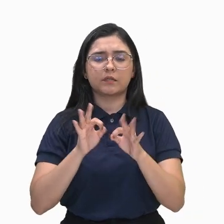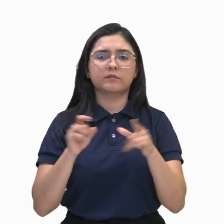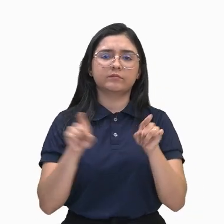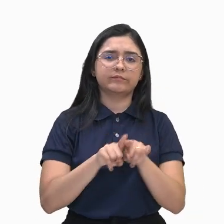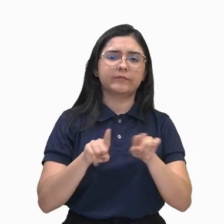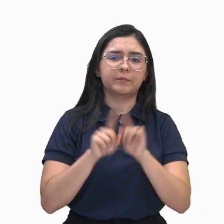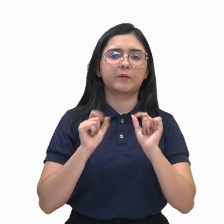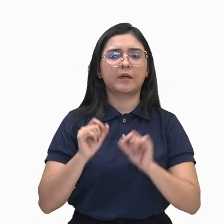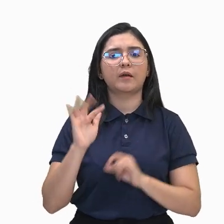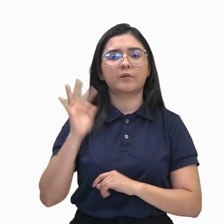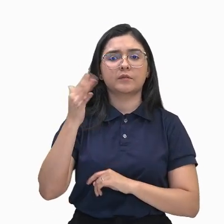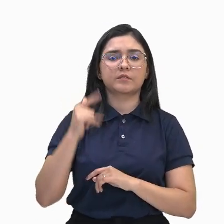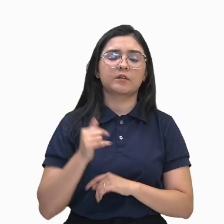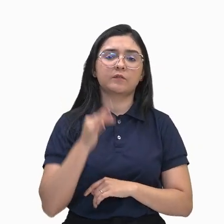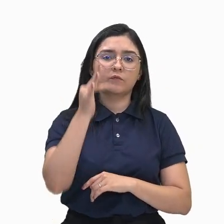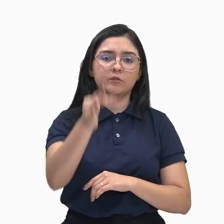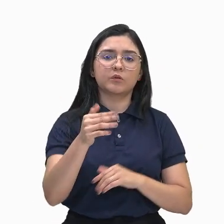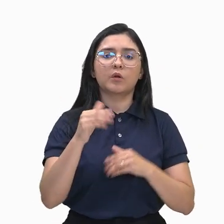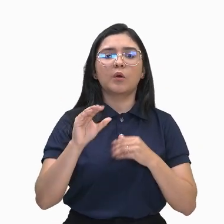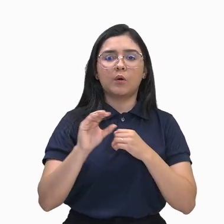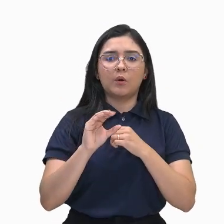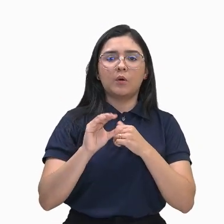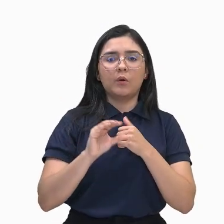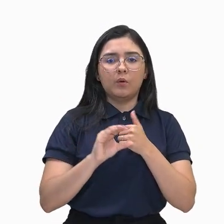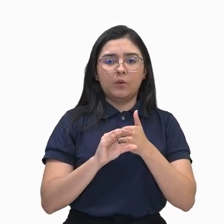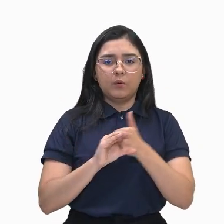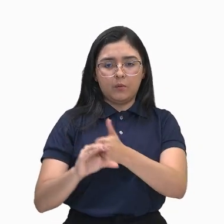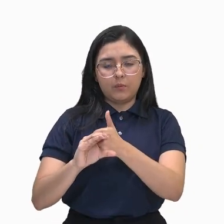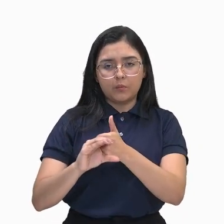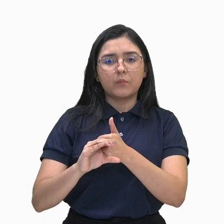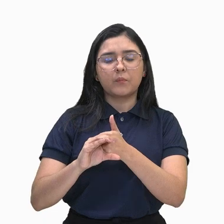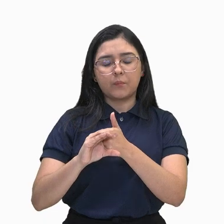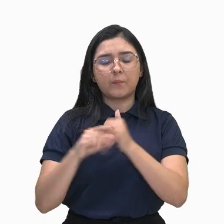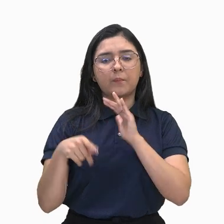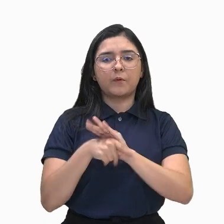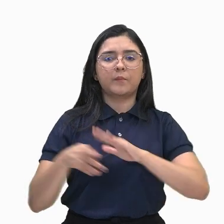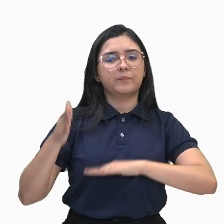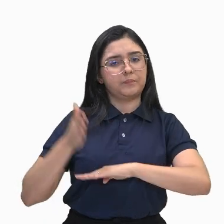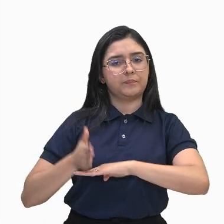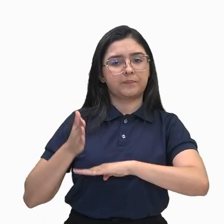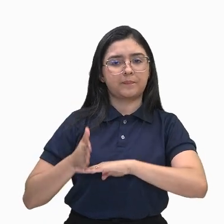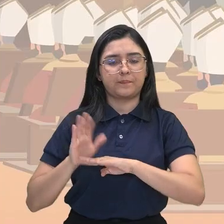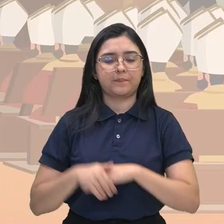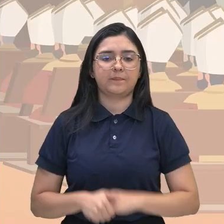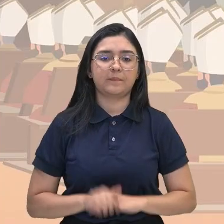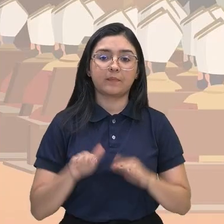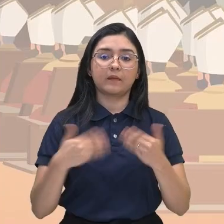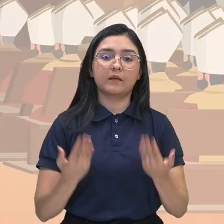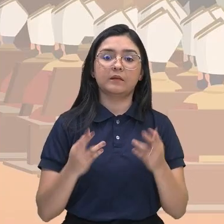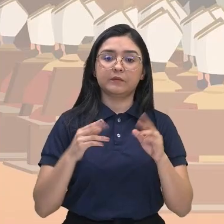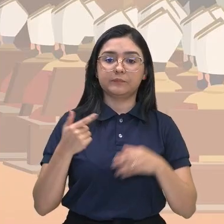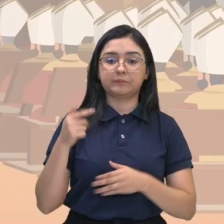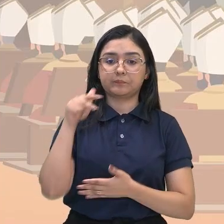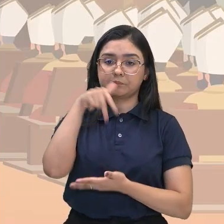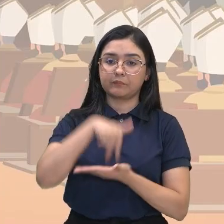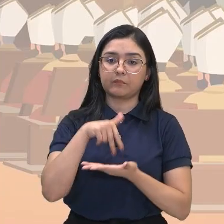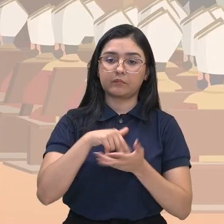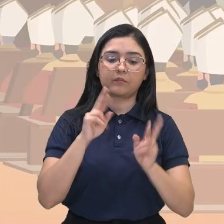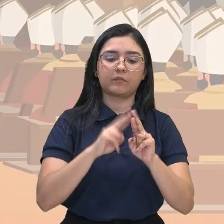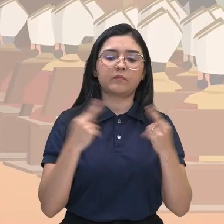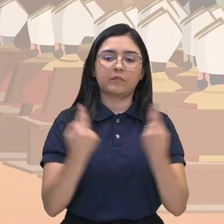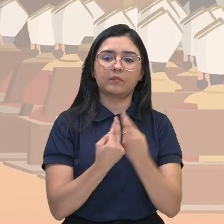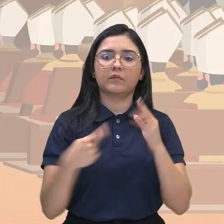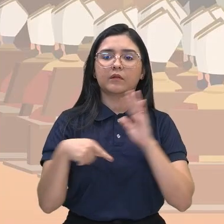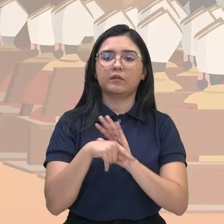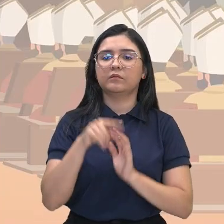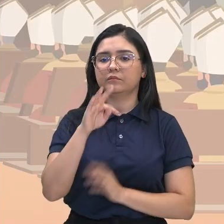viria a ser o cristianismo ali nas eras modernas. Aqui com vocês, o Concílio de Trento, que foi justamente